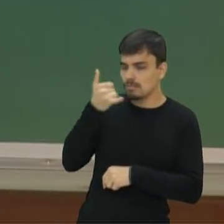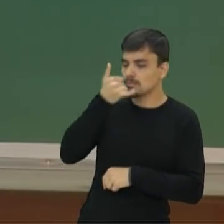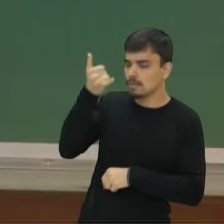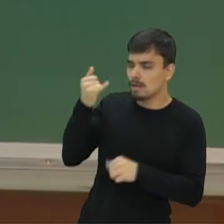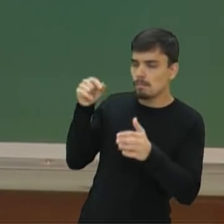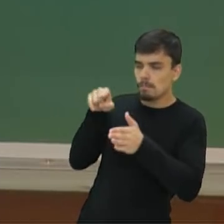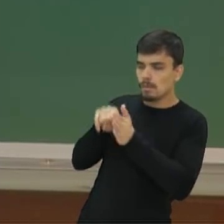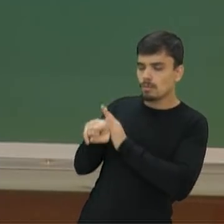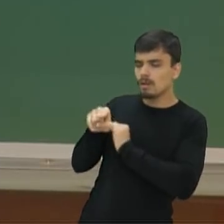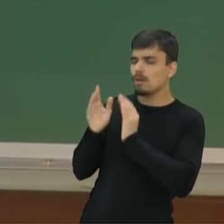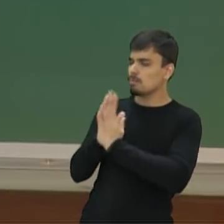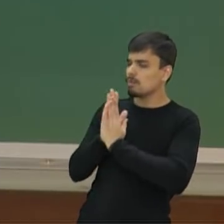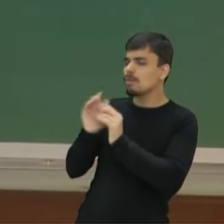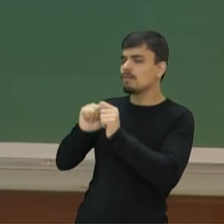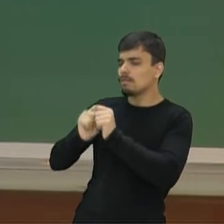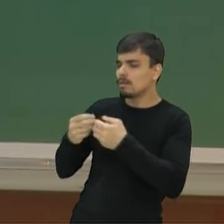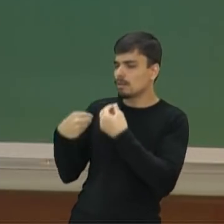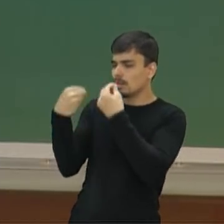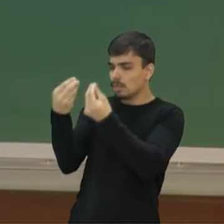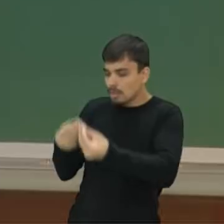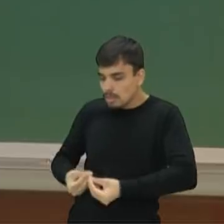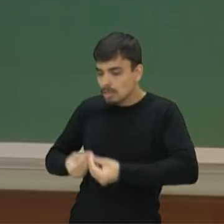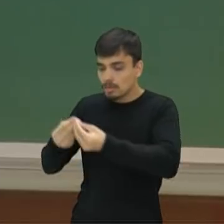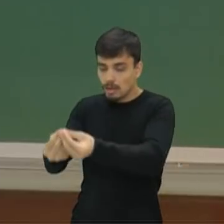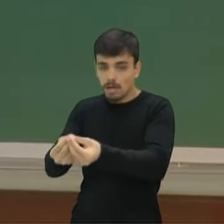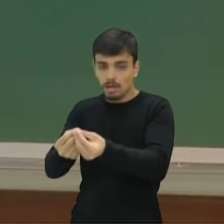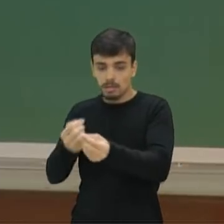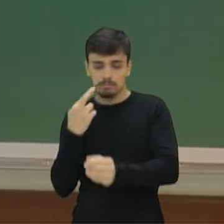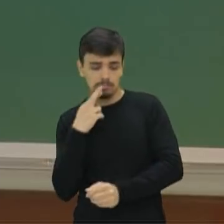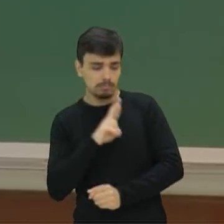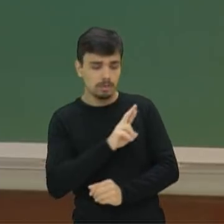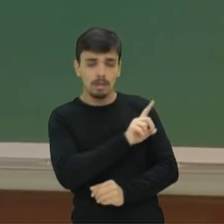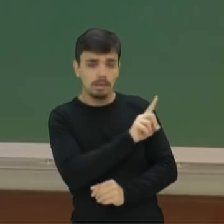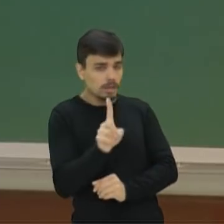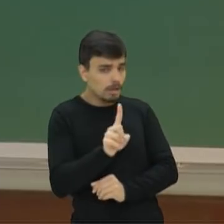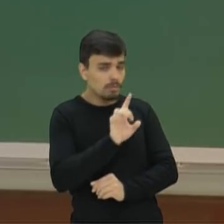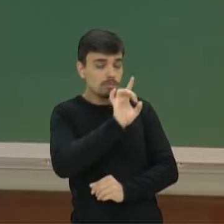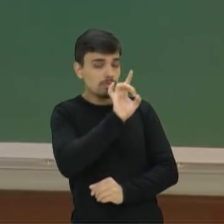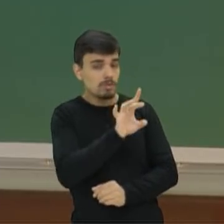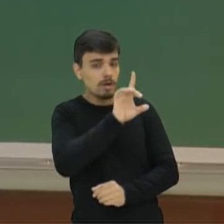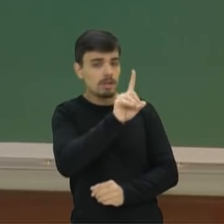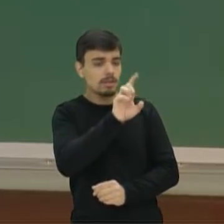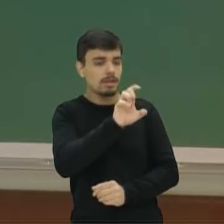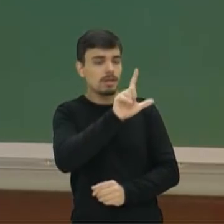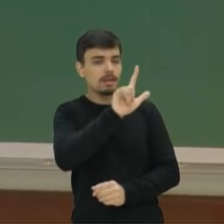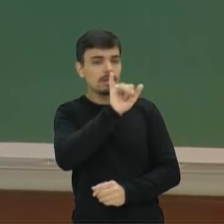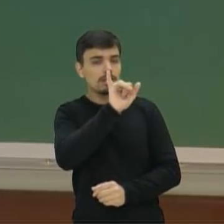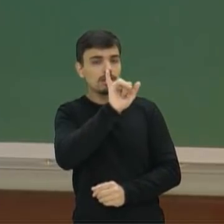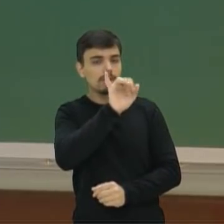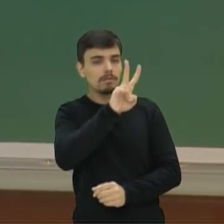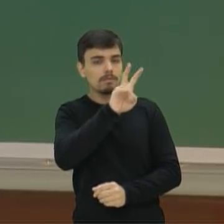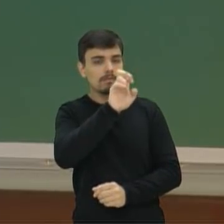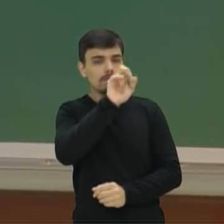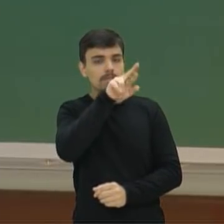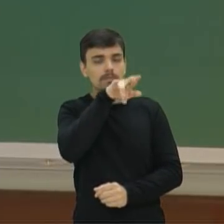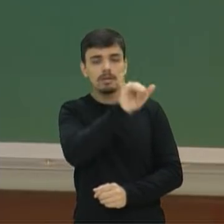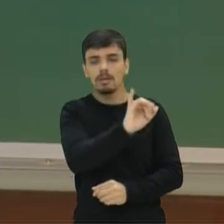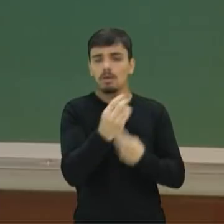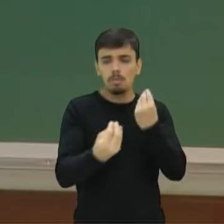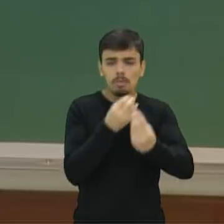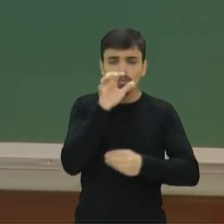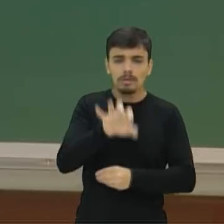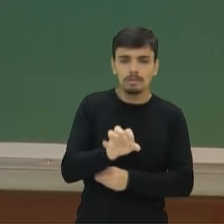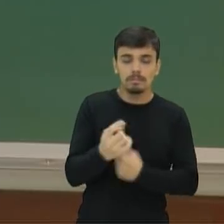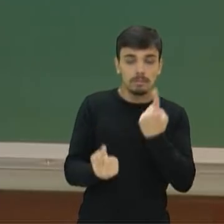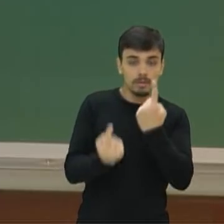e pergunta, por favor, faz a entrega? Ele responde, não, só delivery. Como assim, gente, faz entrega, não só delivery? Qual